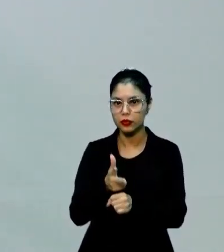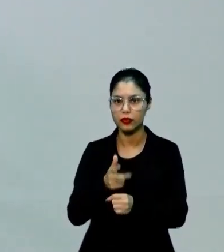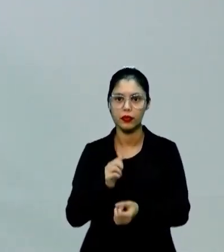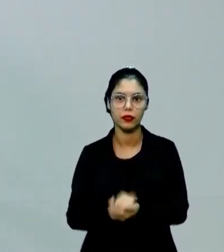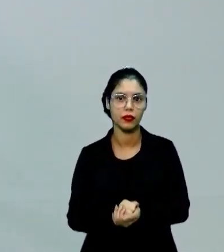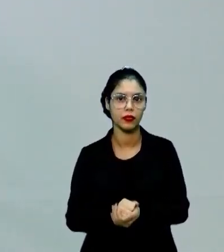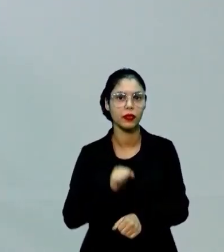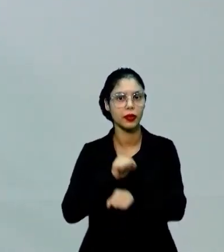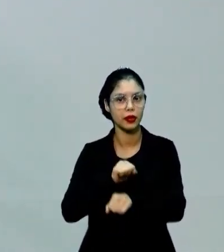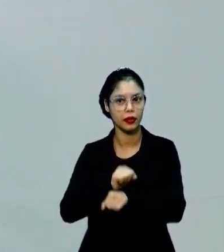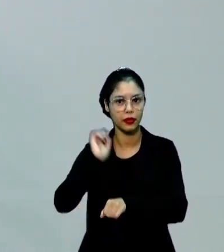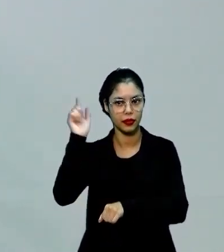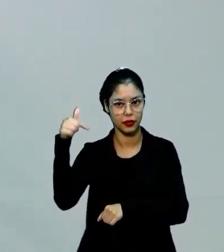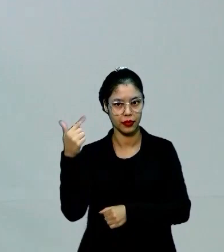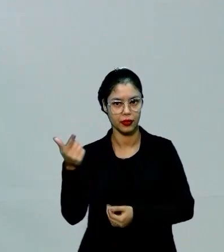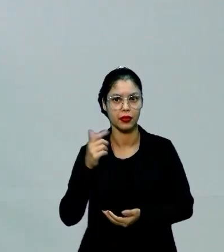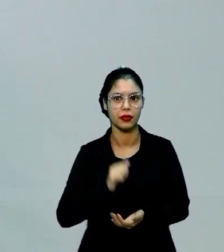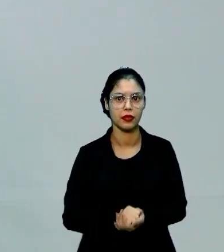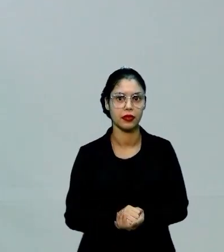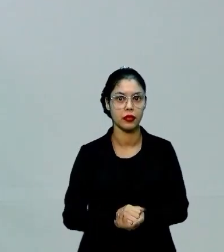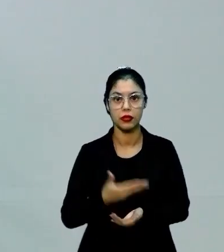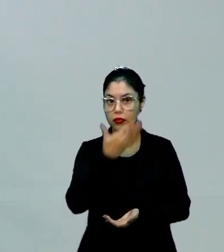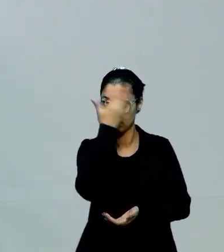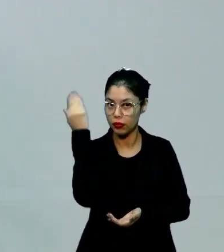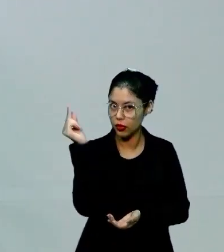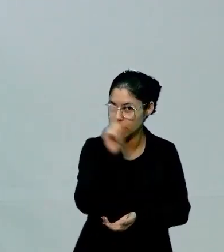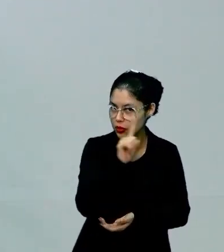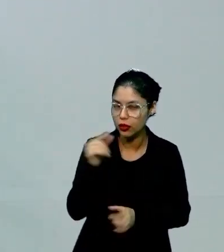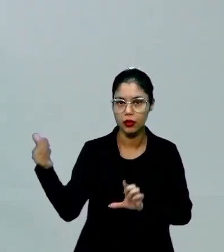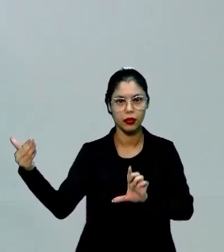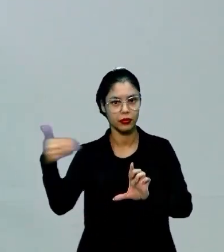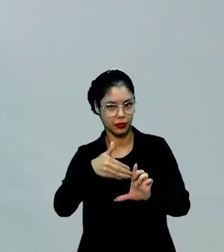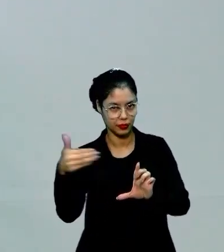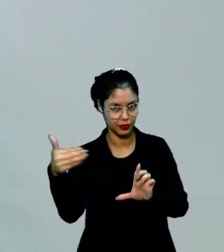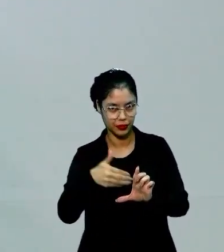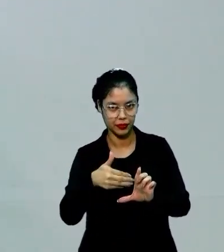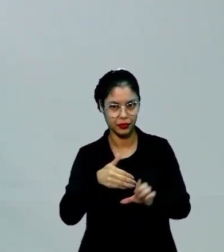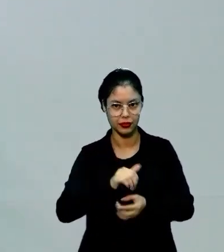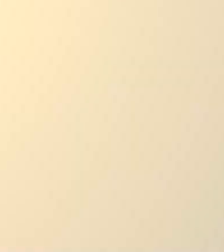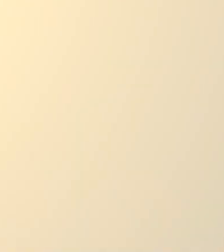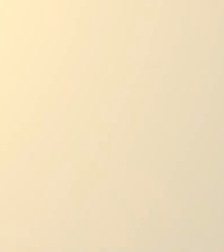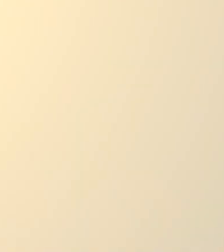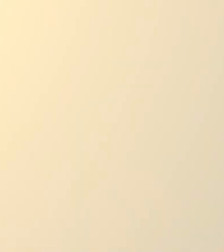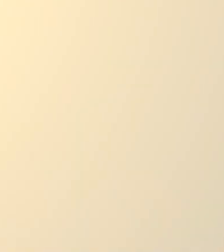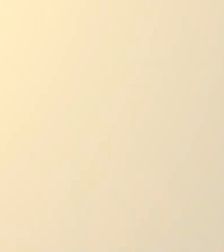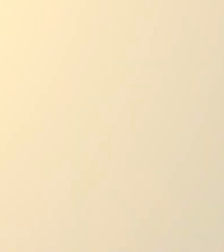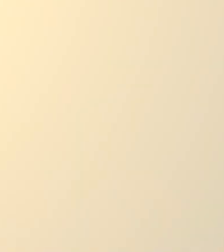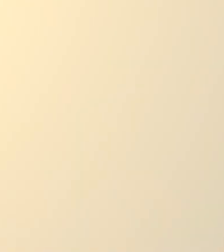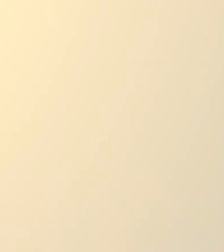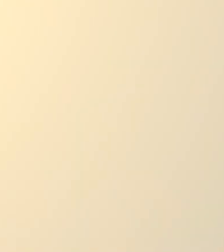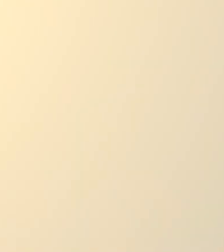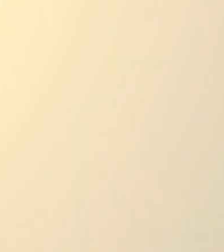e eu te aguardo na próxima. E não deixe de acessar a nossa plataforma.